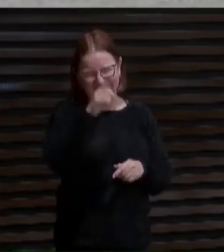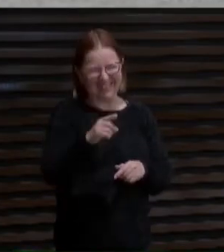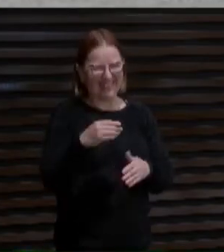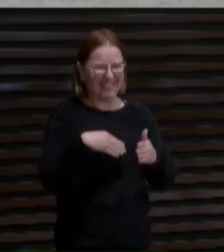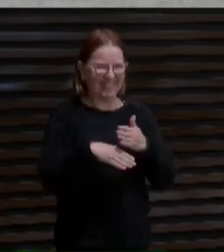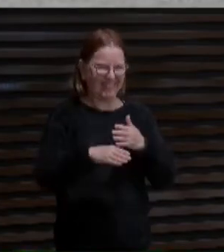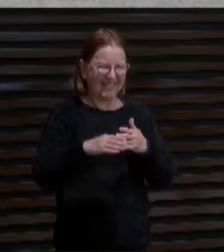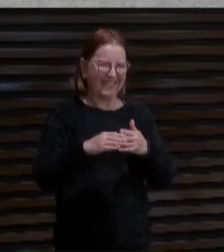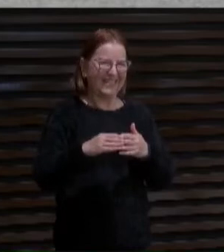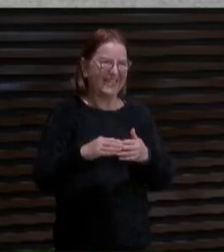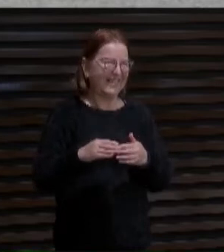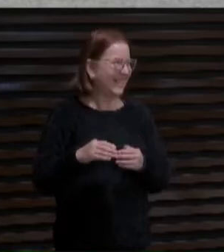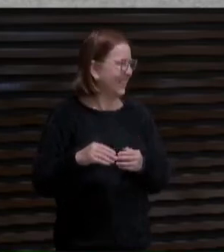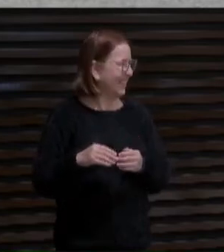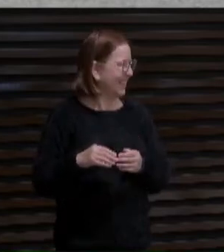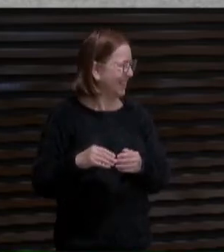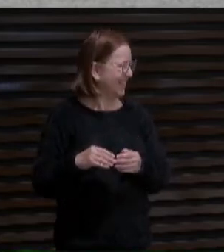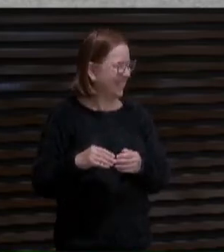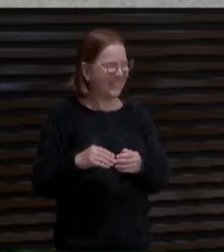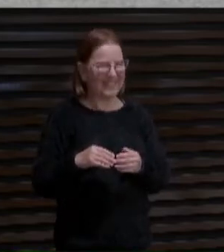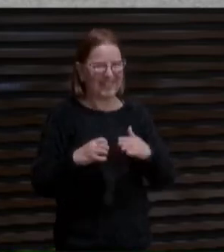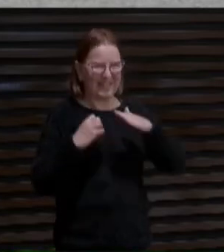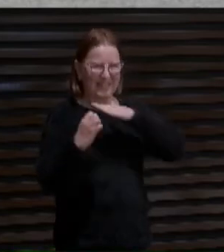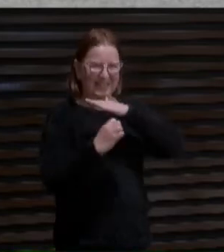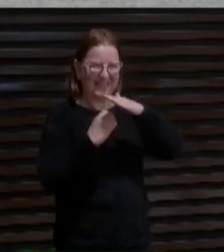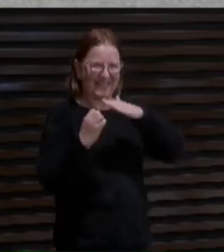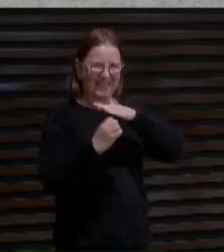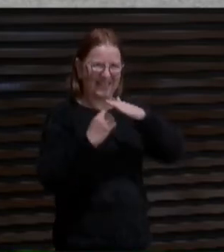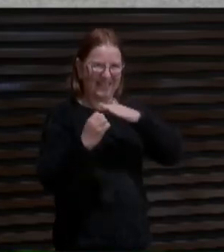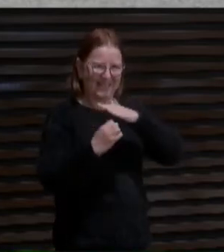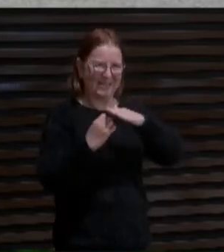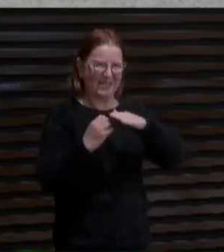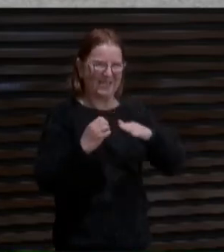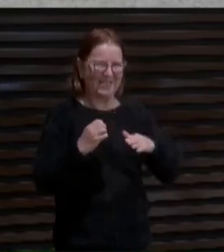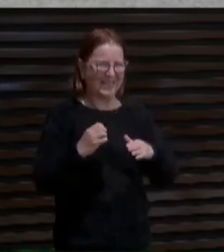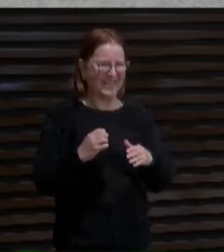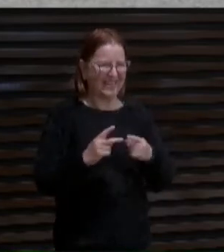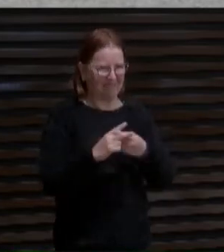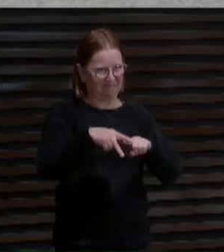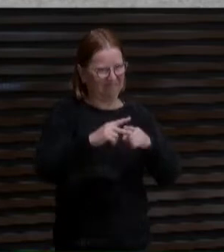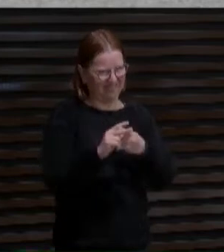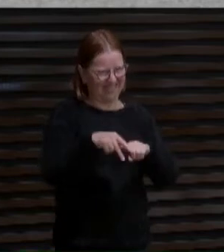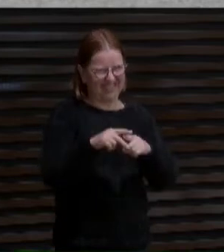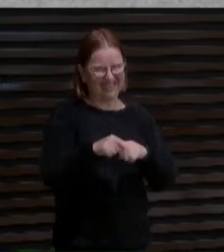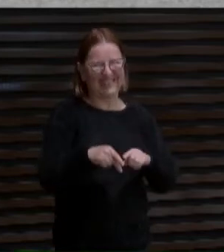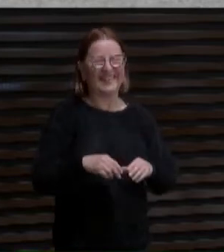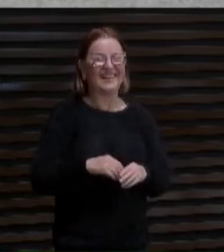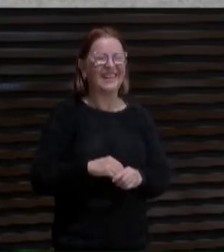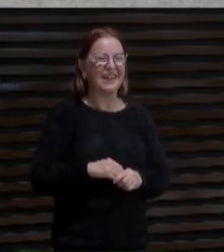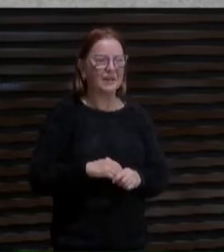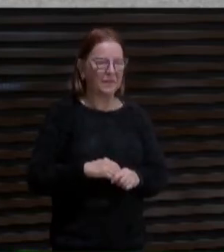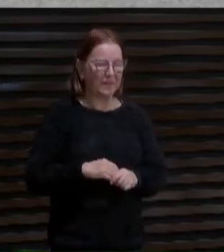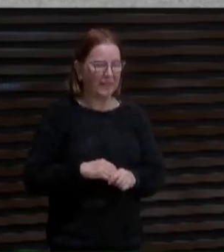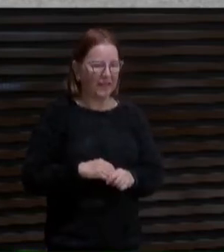você sabe que é só rio quem sabe o que que repassar o faz e ele